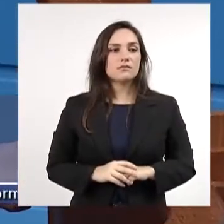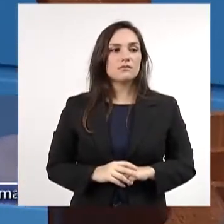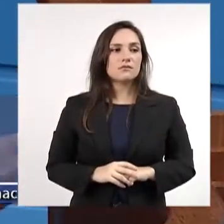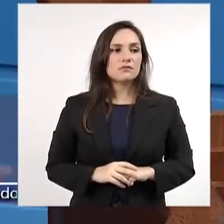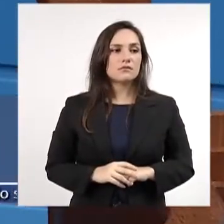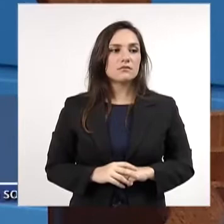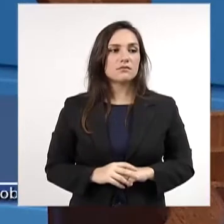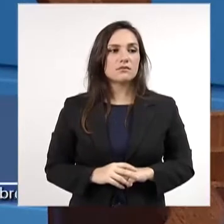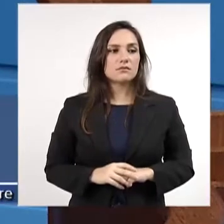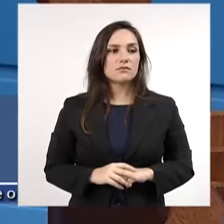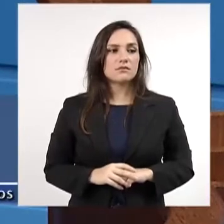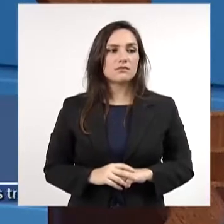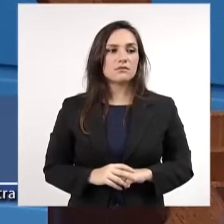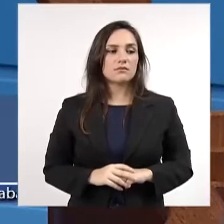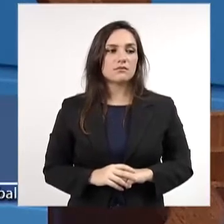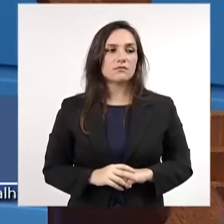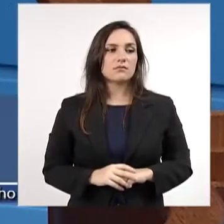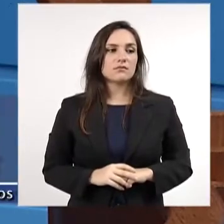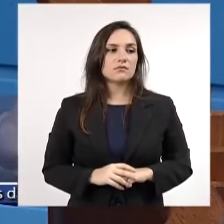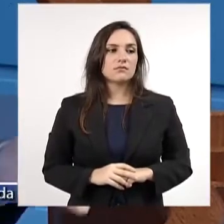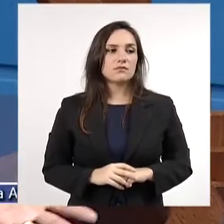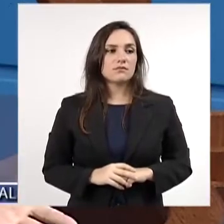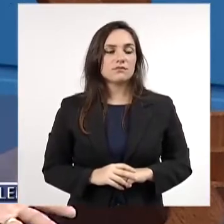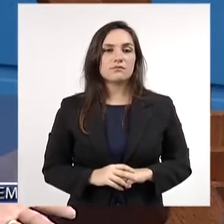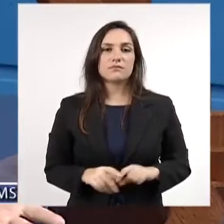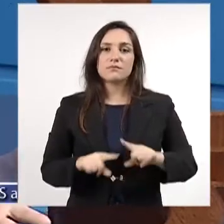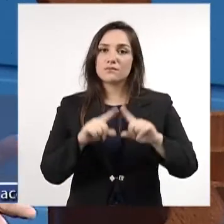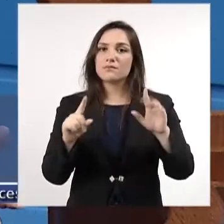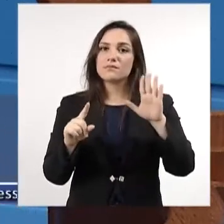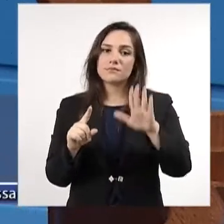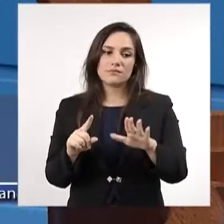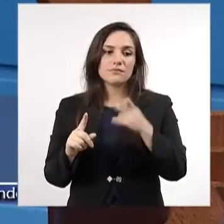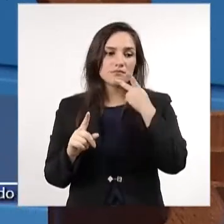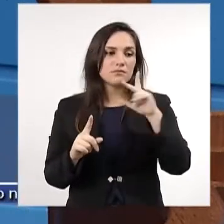diminui o preço do álcool,